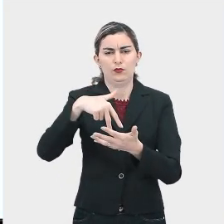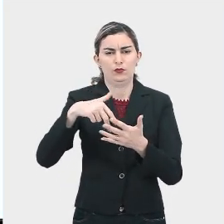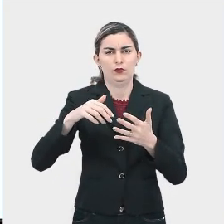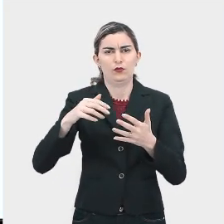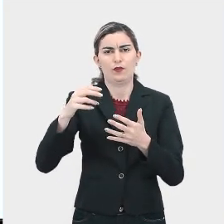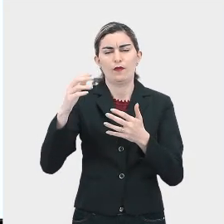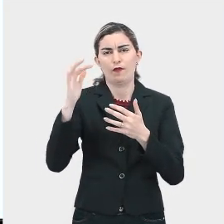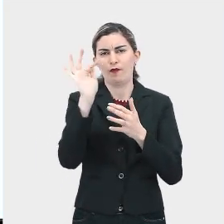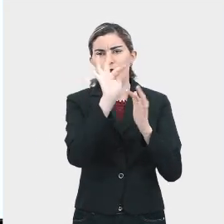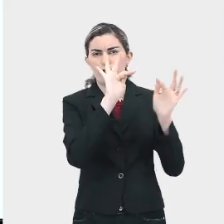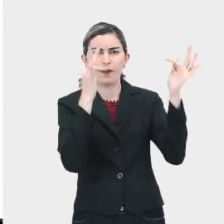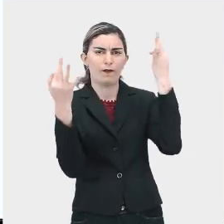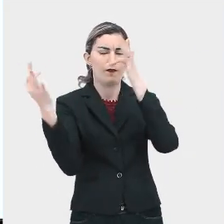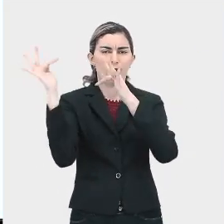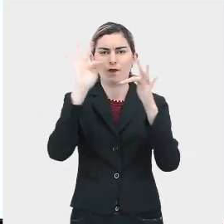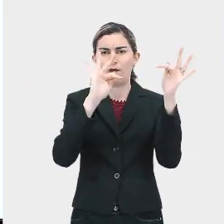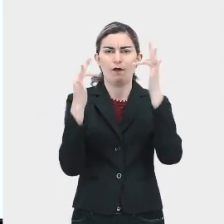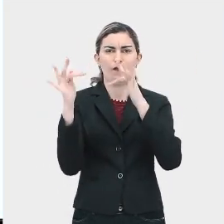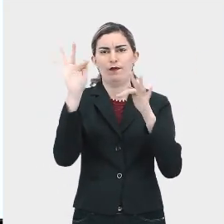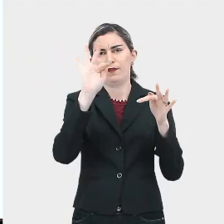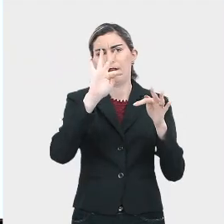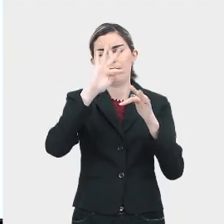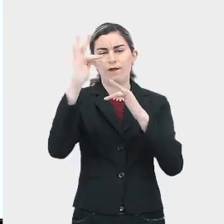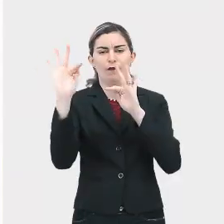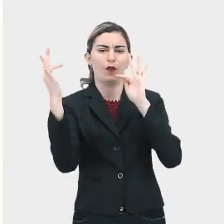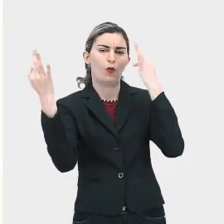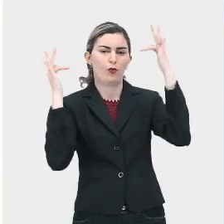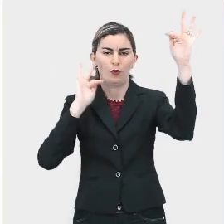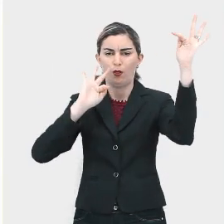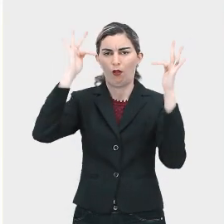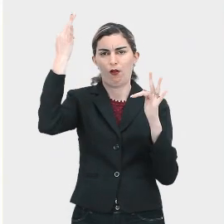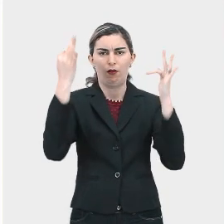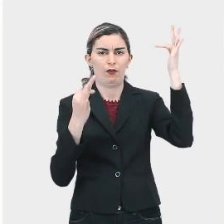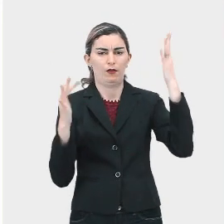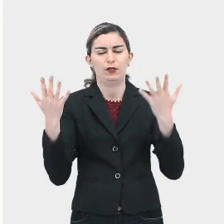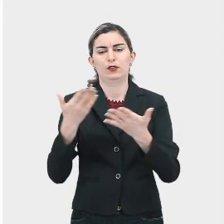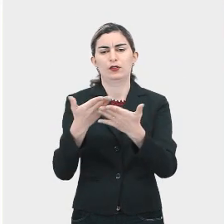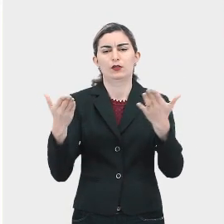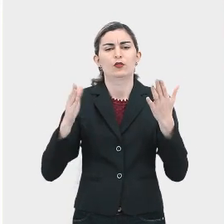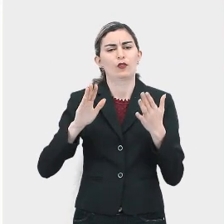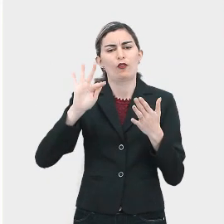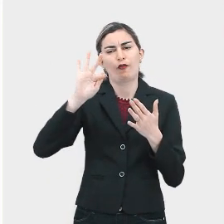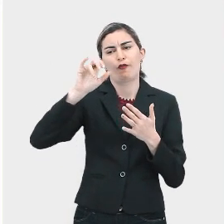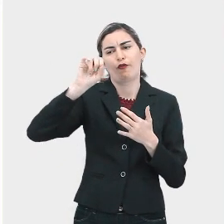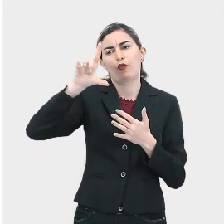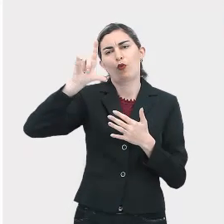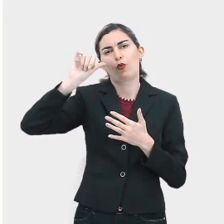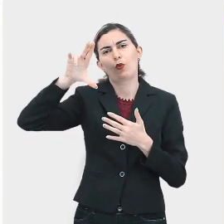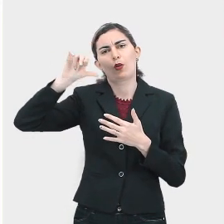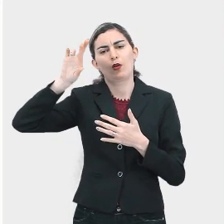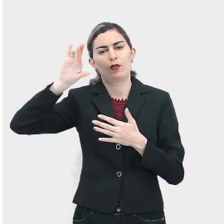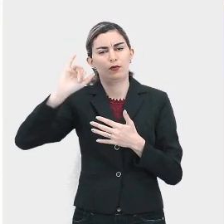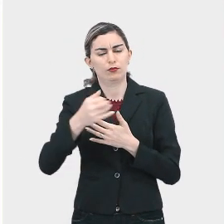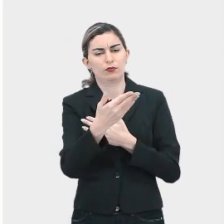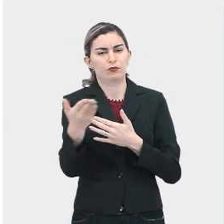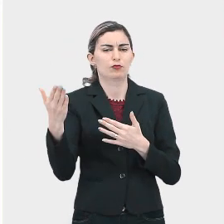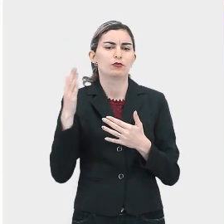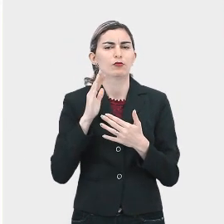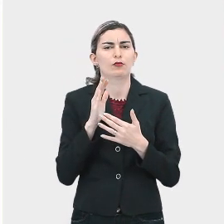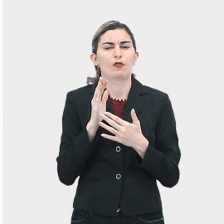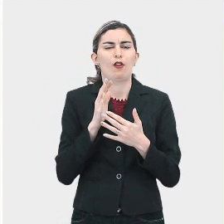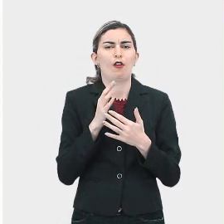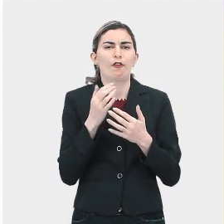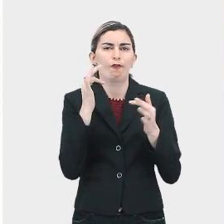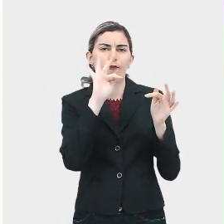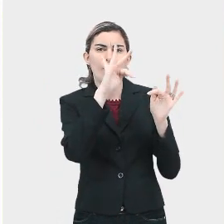danças folclóricas. Então, o que são danças folclóricas, professora? Segundo a professora Daniela